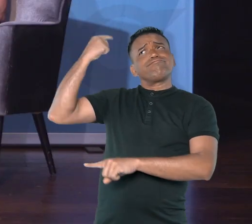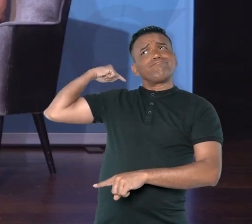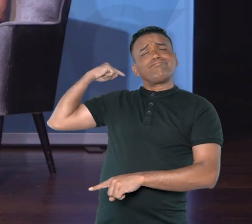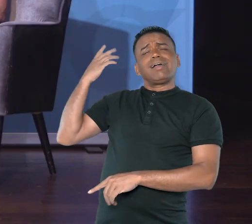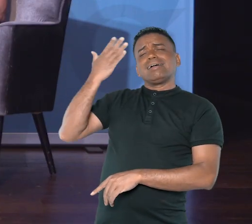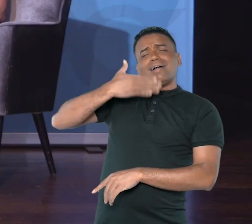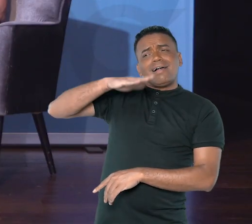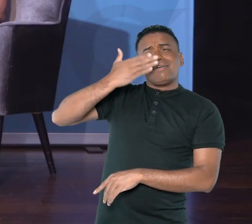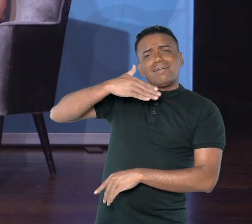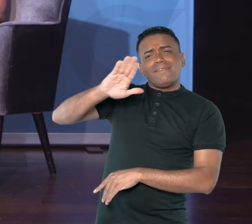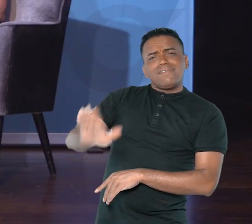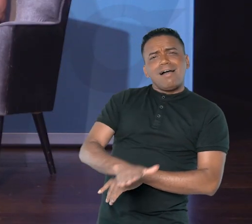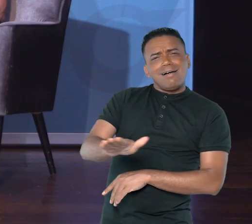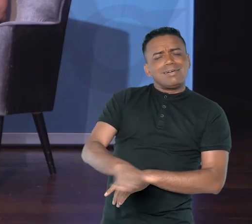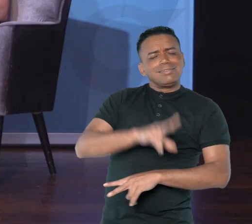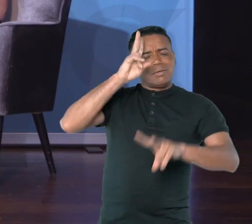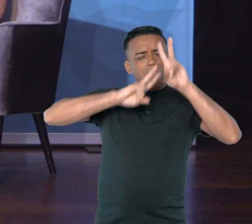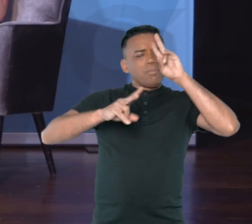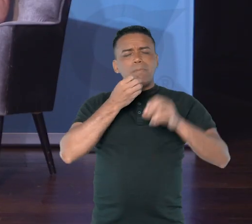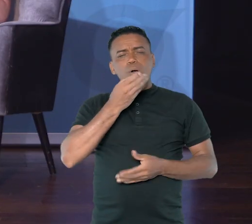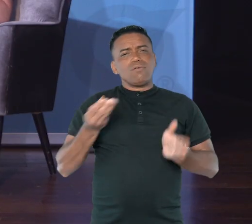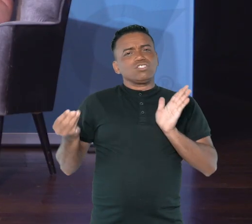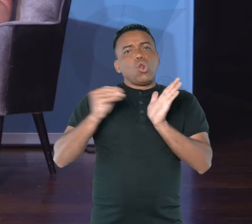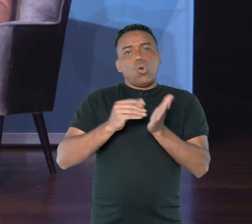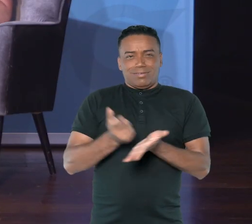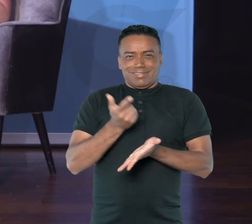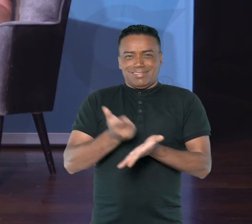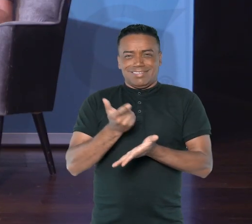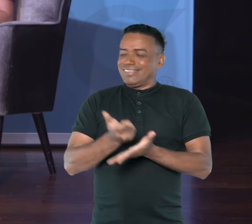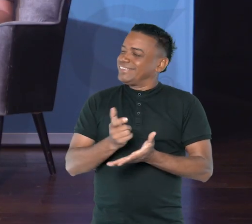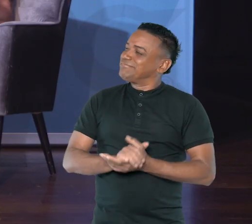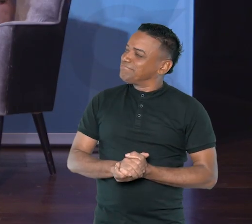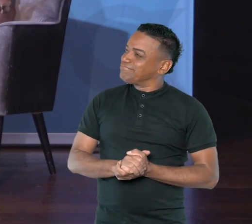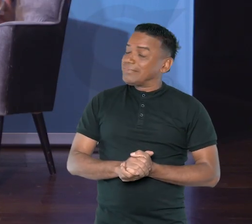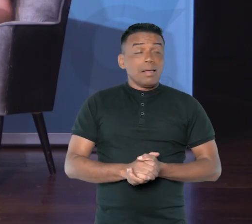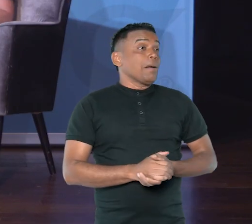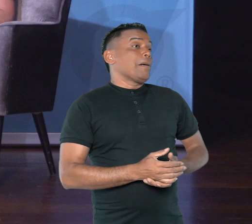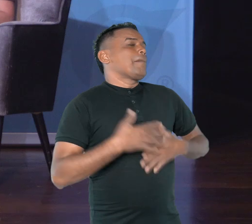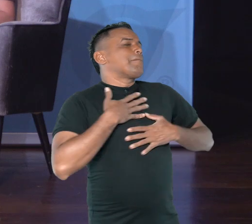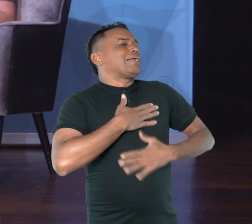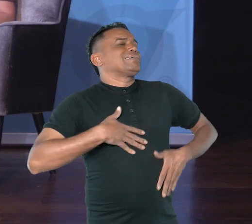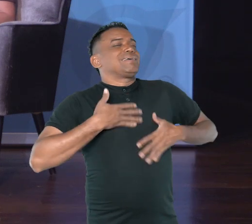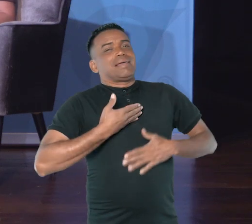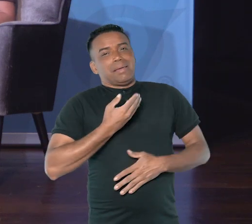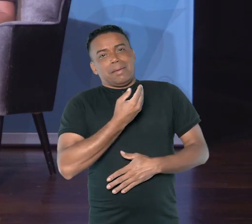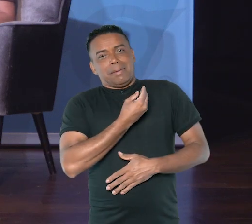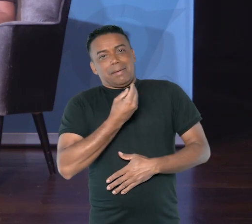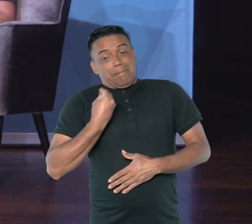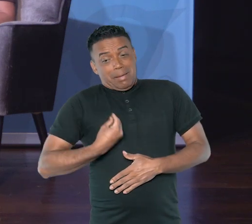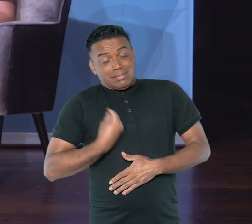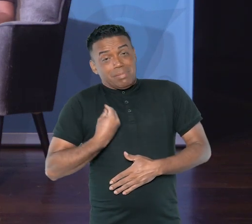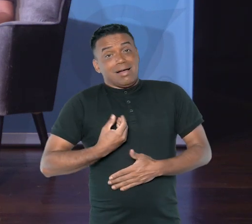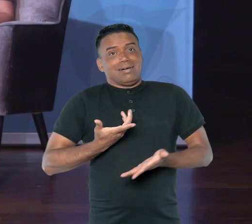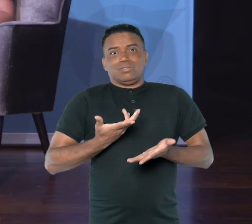que é tão boa, né, que você trouxe aqui para o livro. Bom, prazer estar aqui participando do Sempre um Papo, já que a gente está falando, né, da